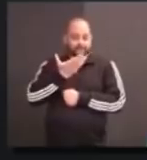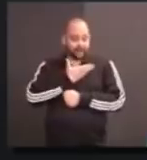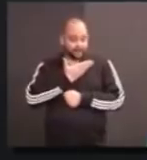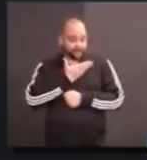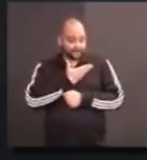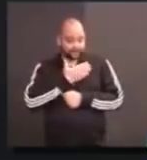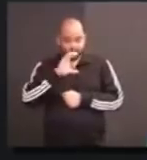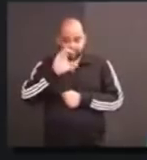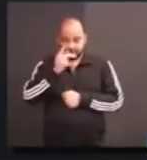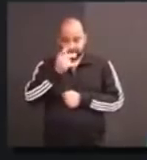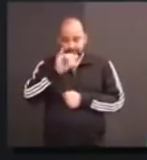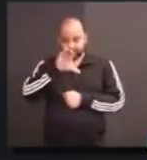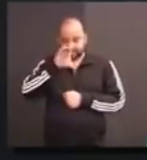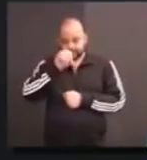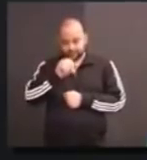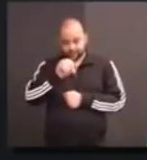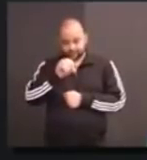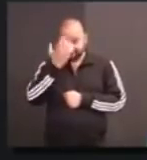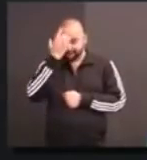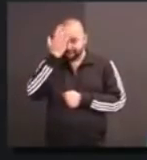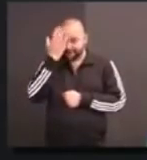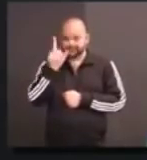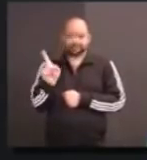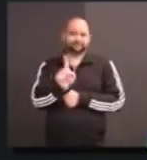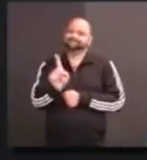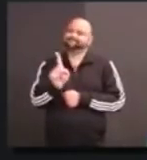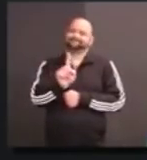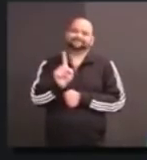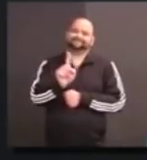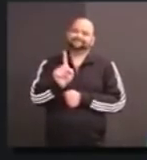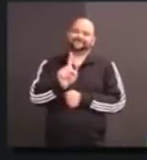Chico não é fácil.